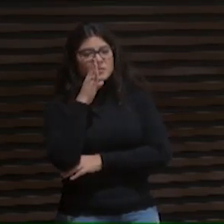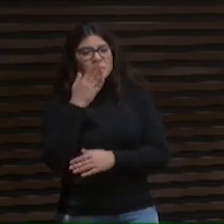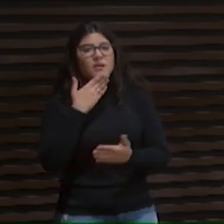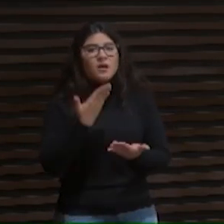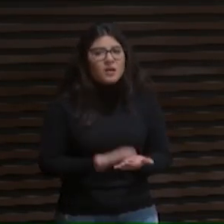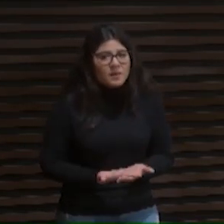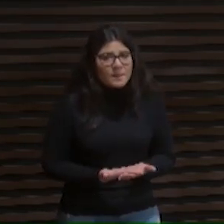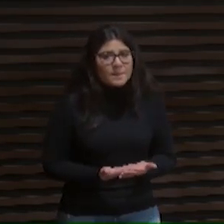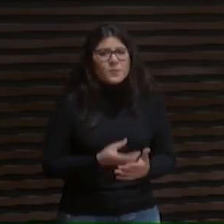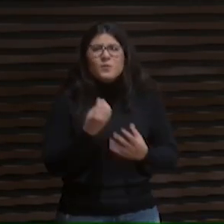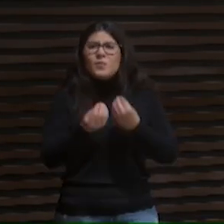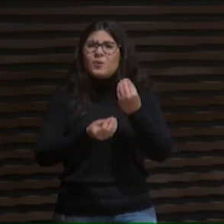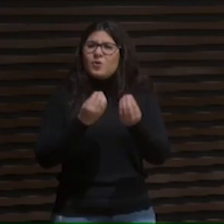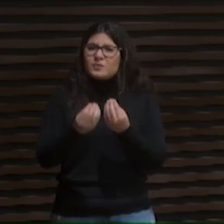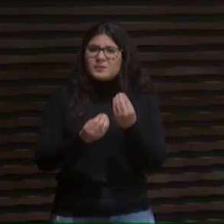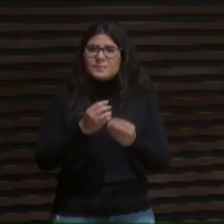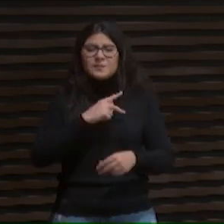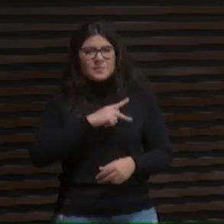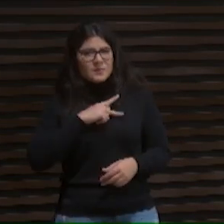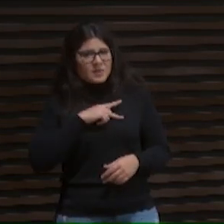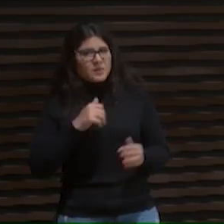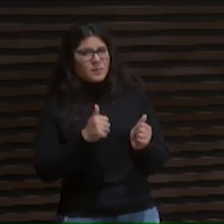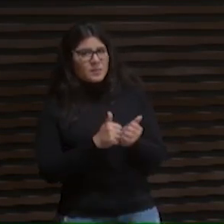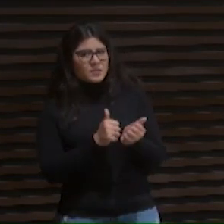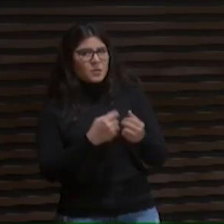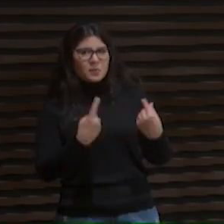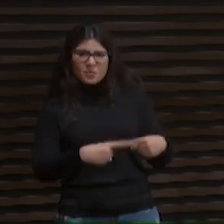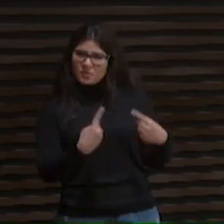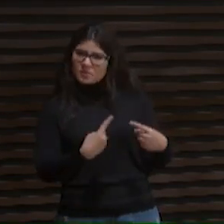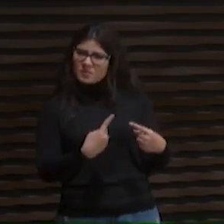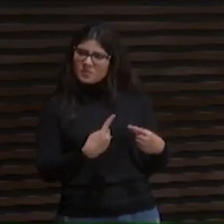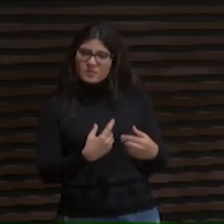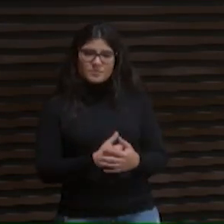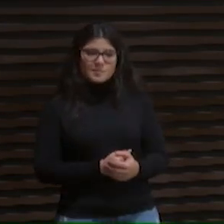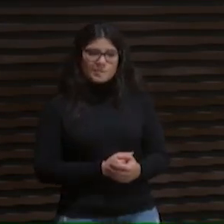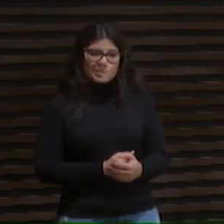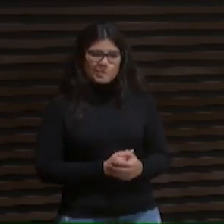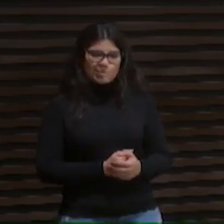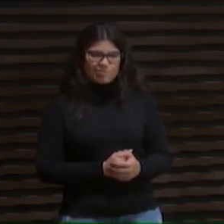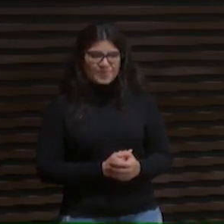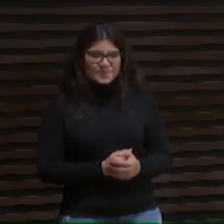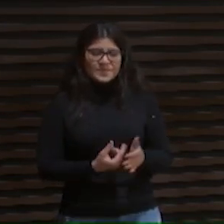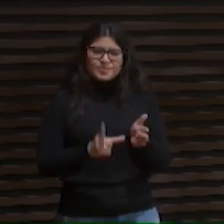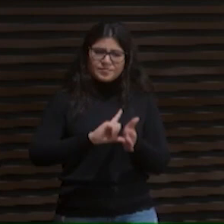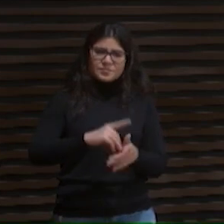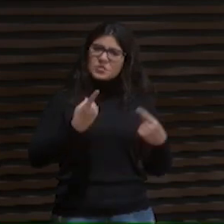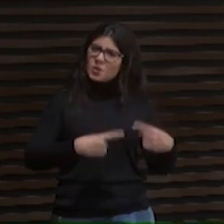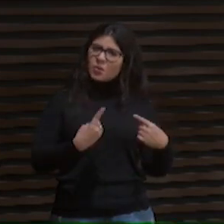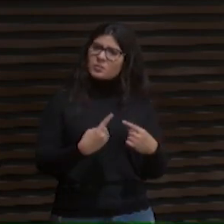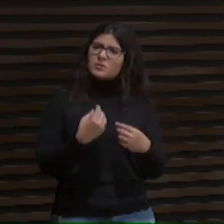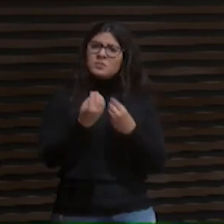atônitos. Como assim? Esse aí não é o perseguidor? Esse aí não é o que combatia? Como é que é agora o